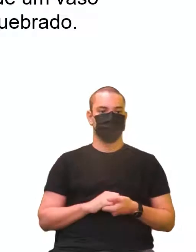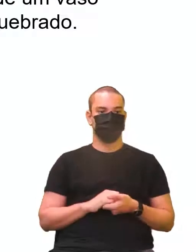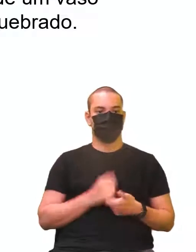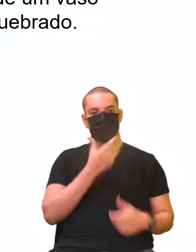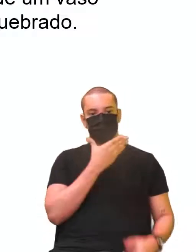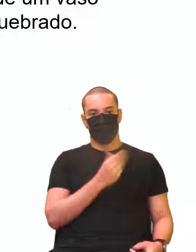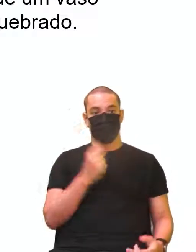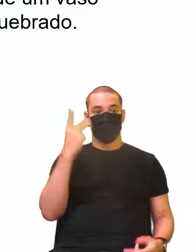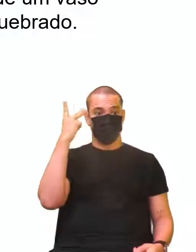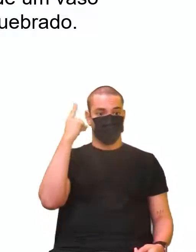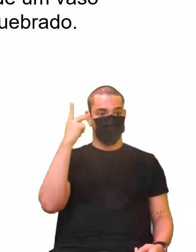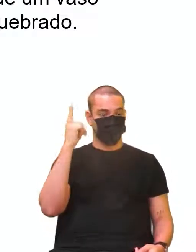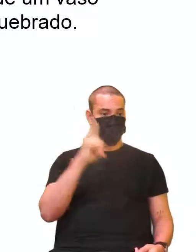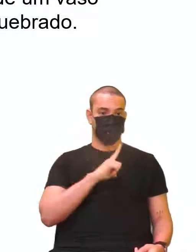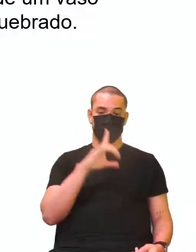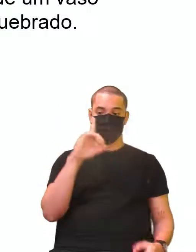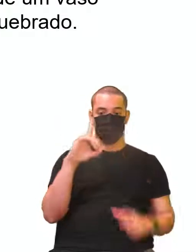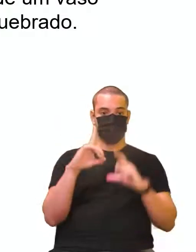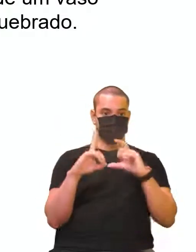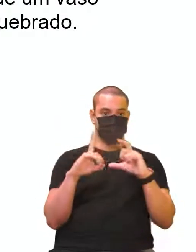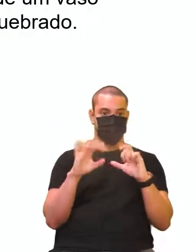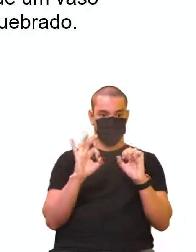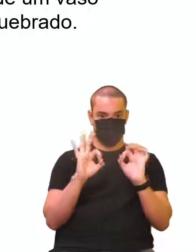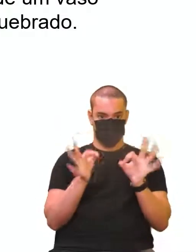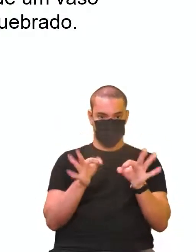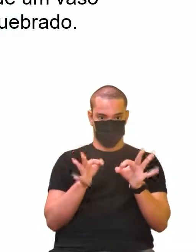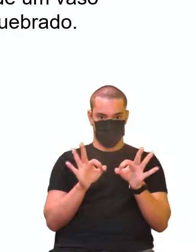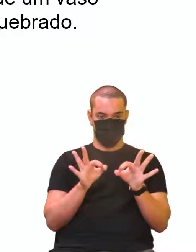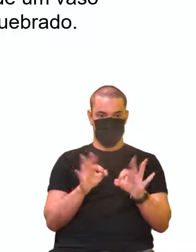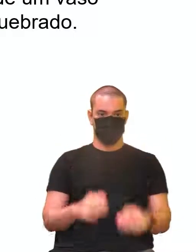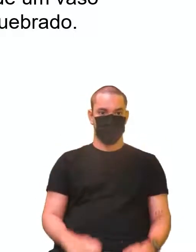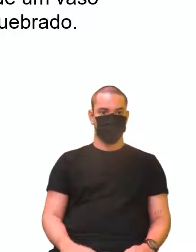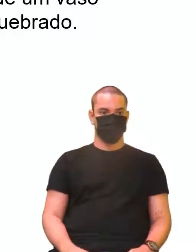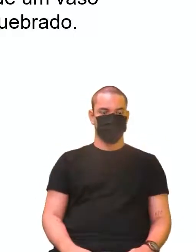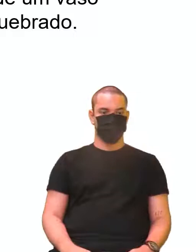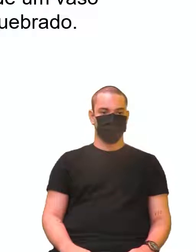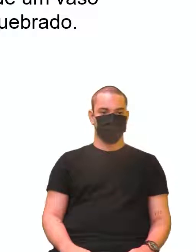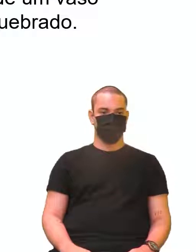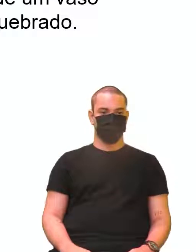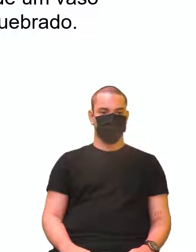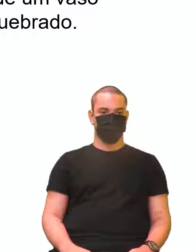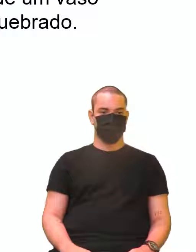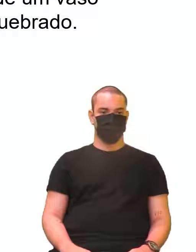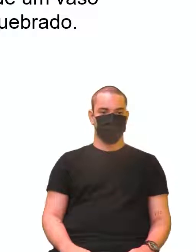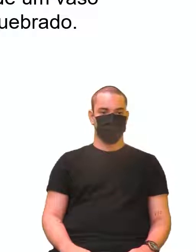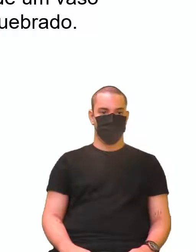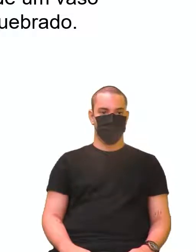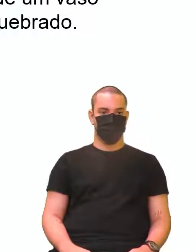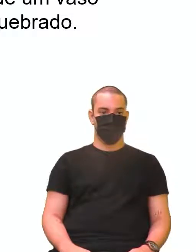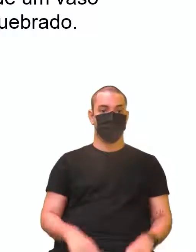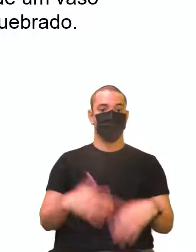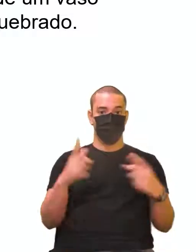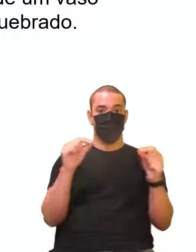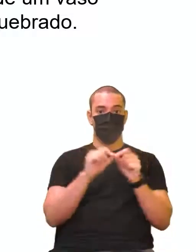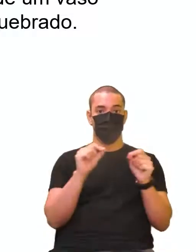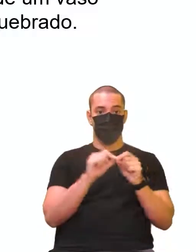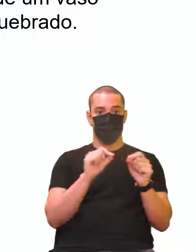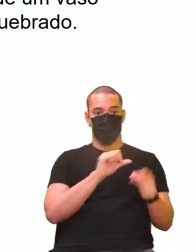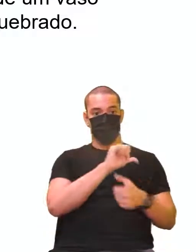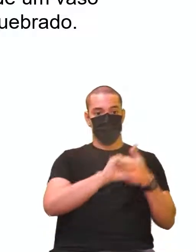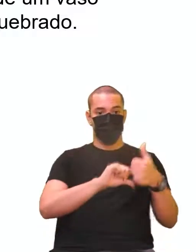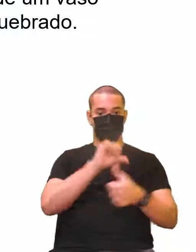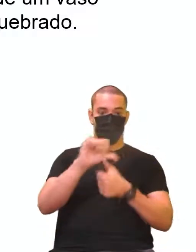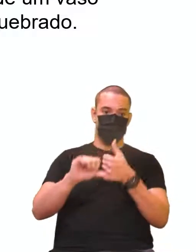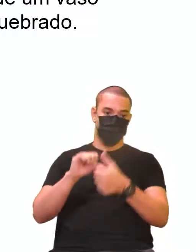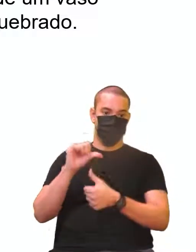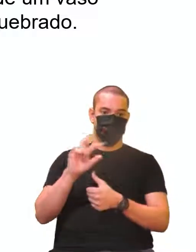então ele tem o Dzão, ok? Aí, quando a gente vai fazendo os cruzamentos, a gente vai ter essa frequência